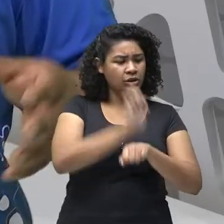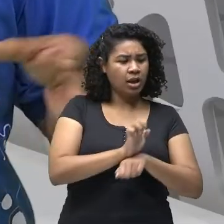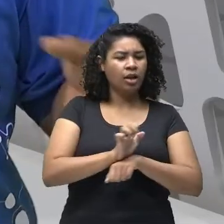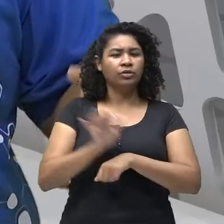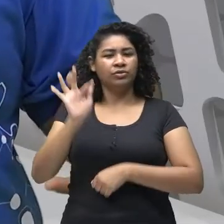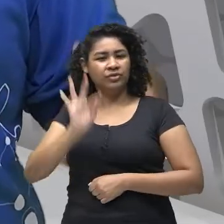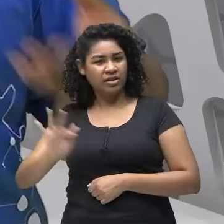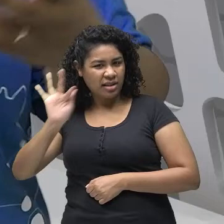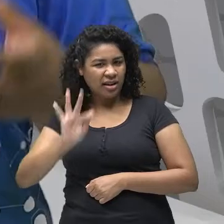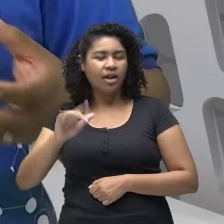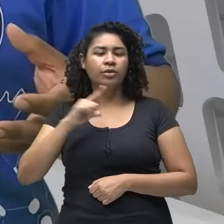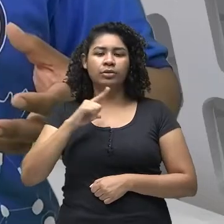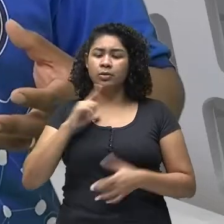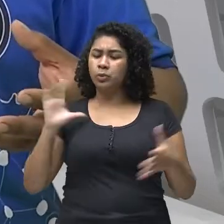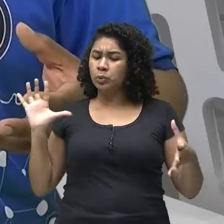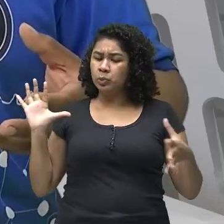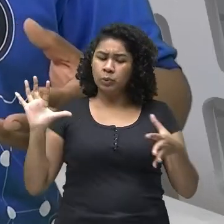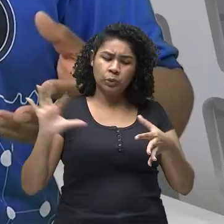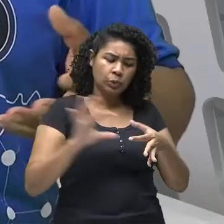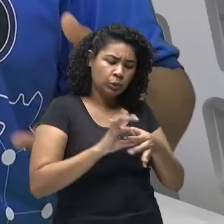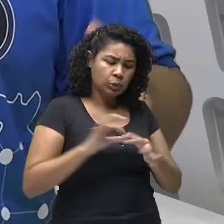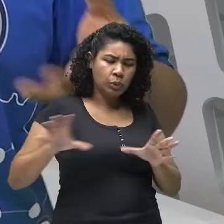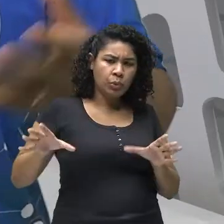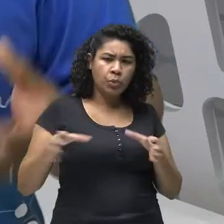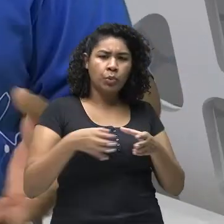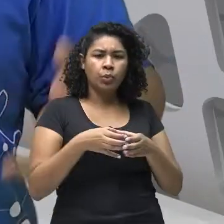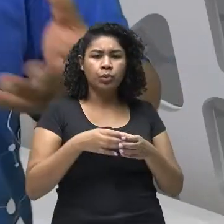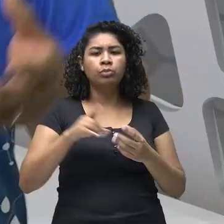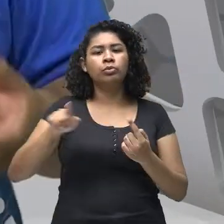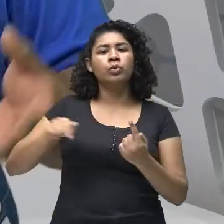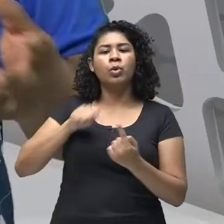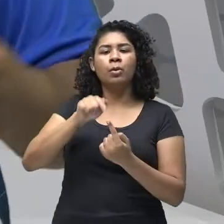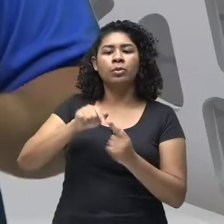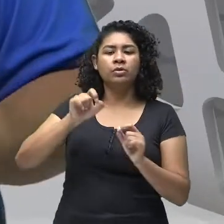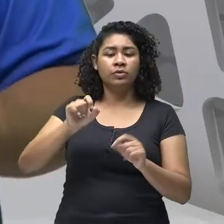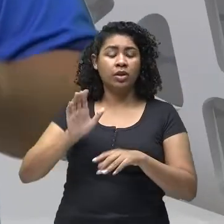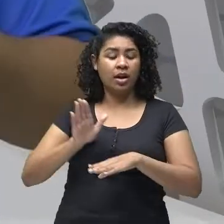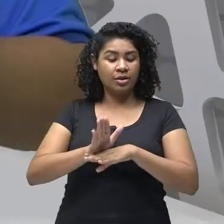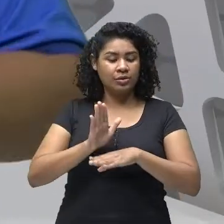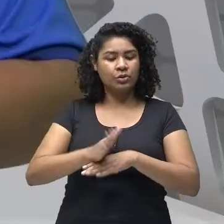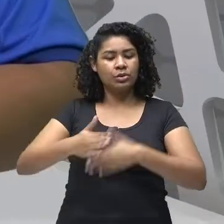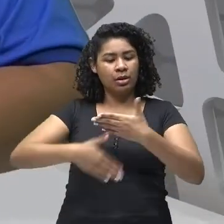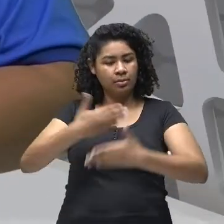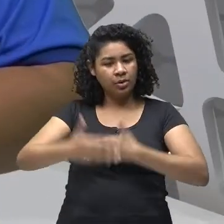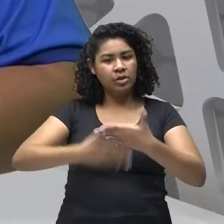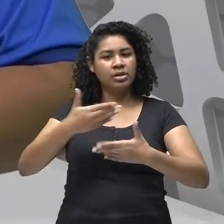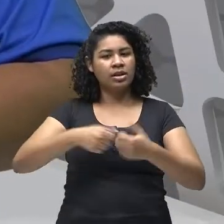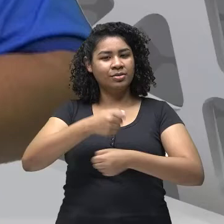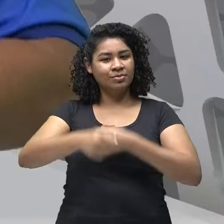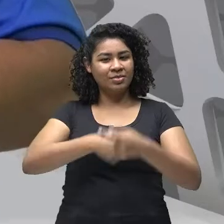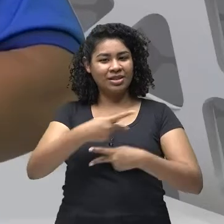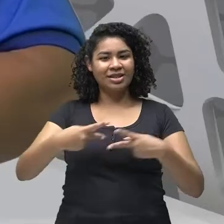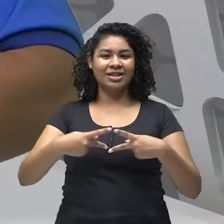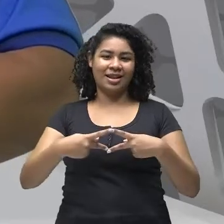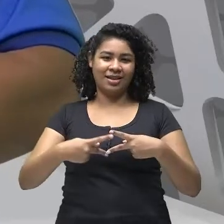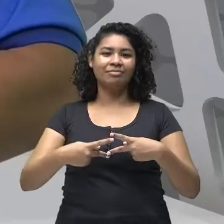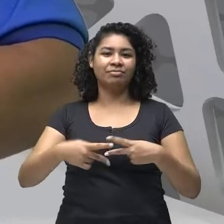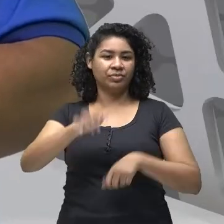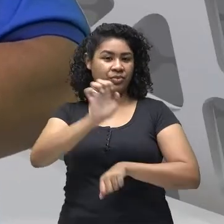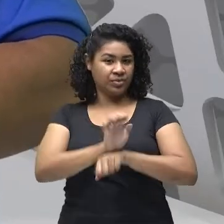que estão todos ali ligados, né, com a mesma tendência de ajudar o processo de funcionamento do Estado. Mas, além